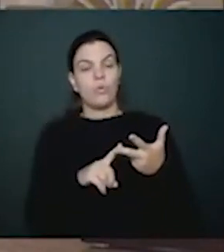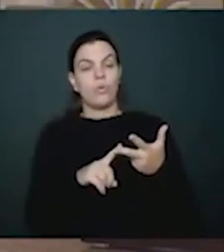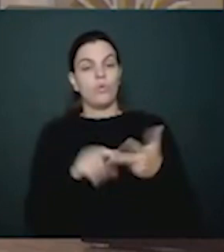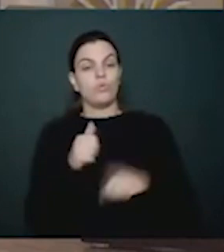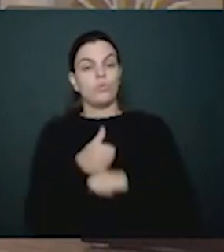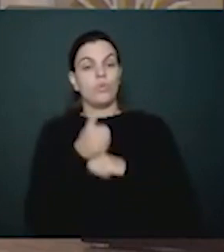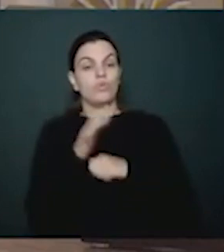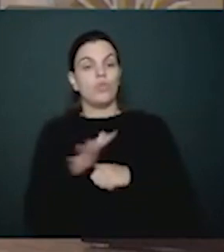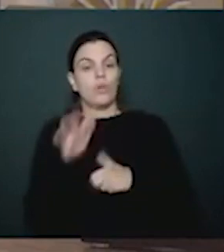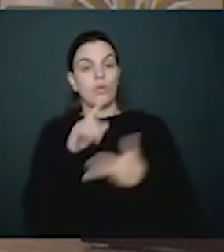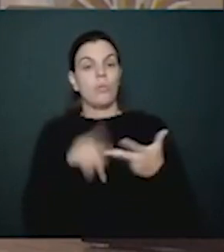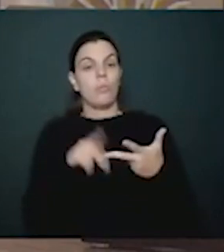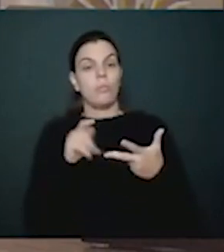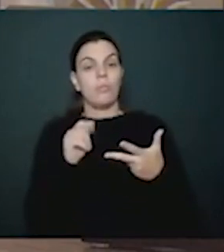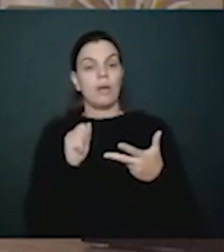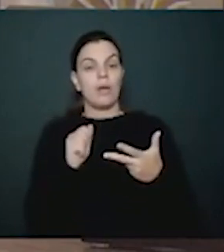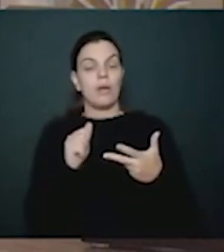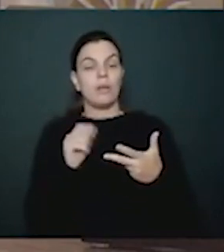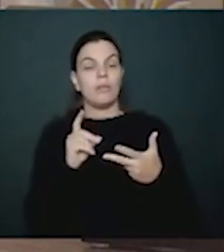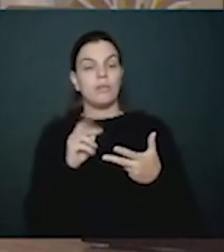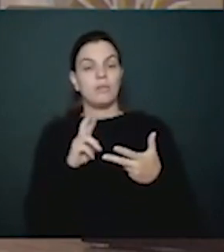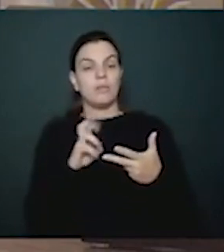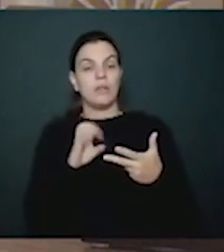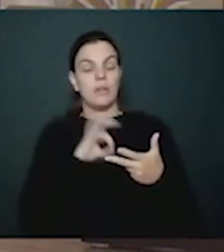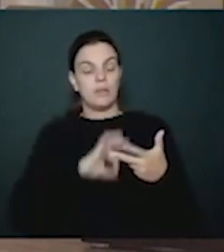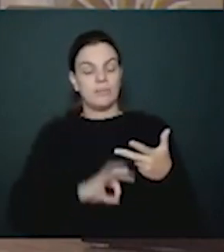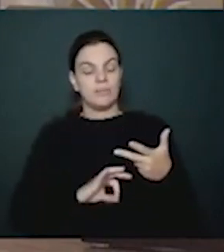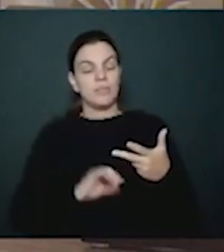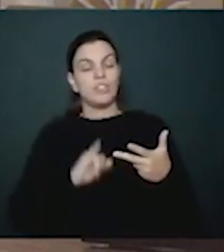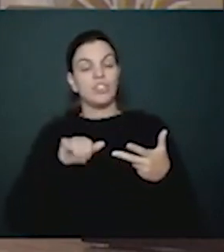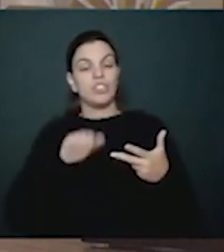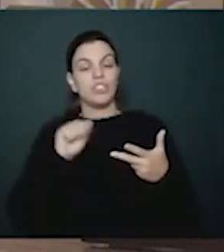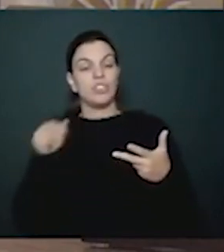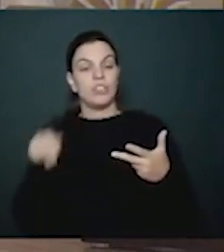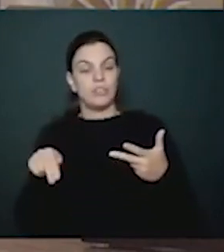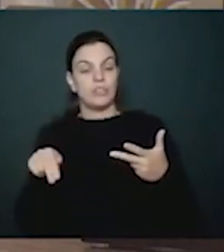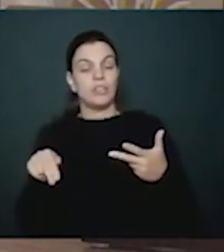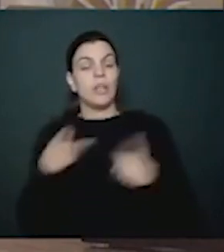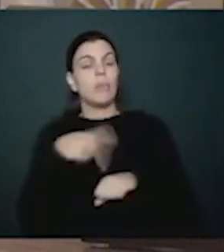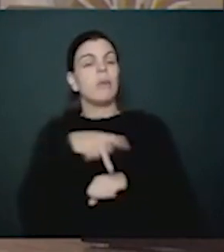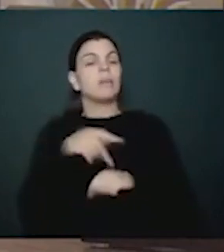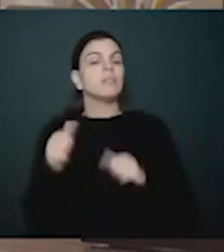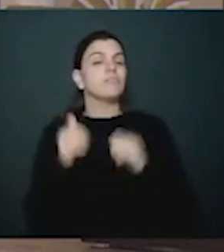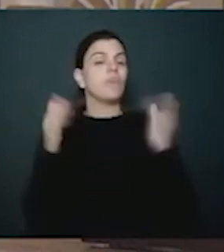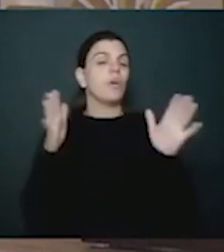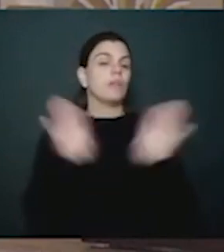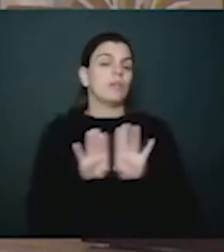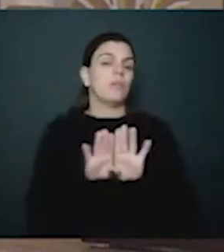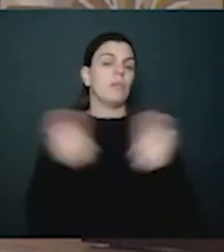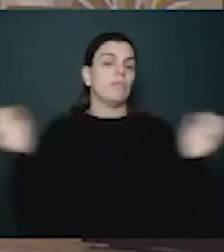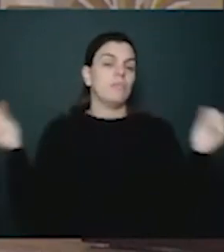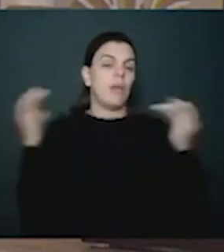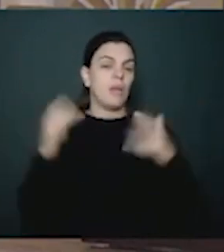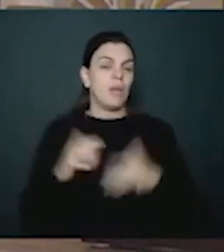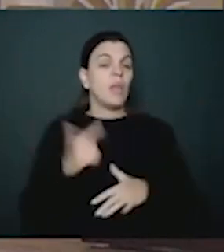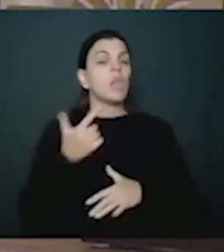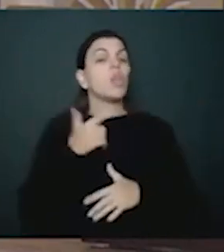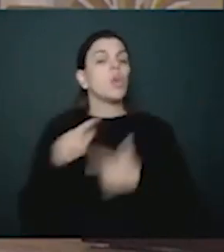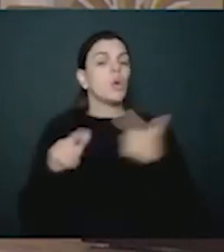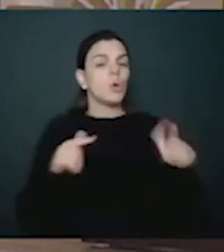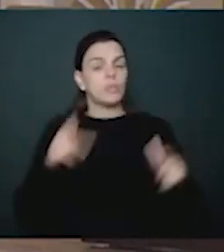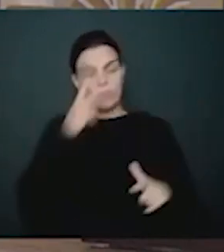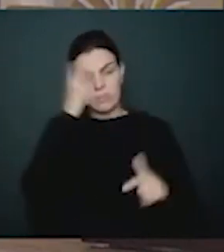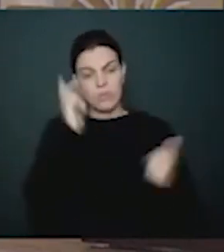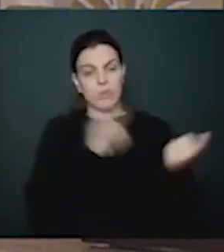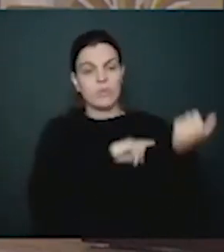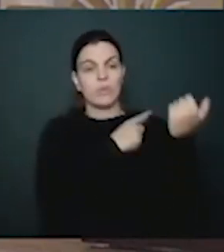Jean, e os provinciais também de diversos países, além de outras autoridades. Então, vereadores e vereadoras,